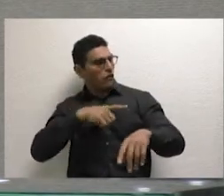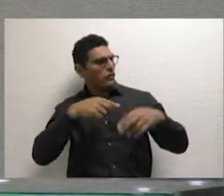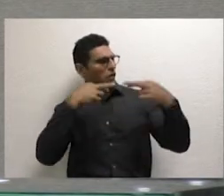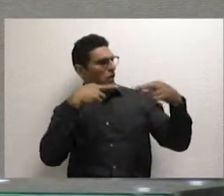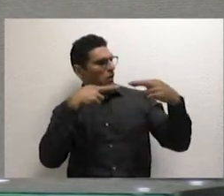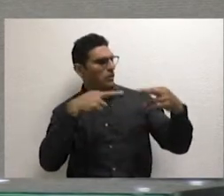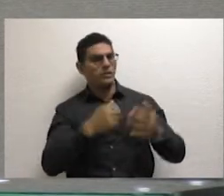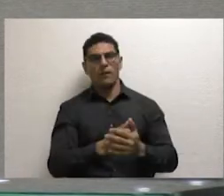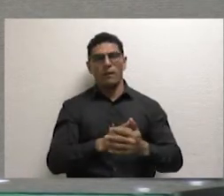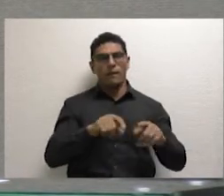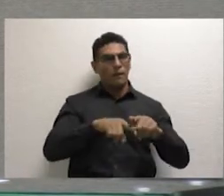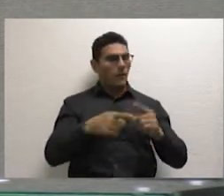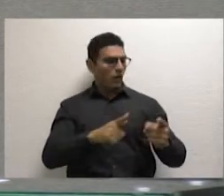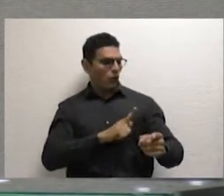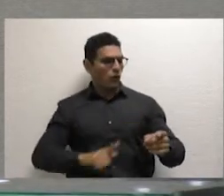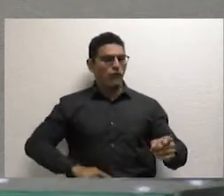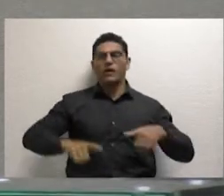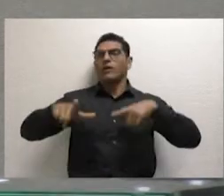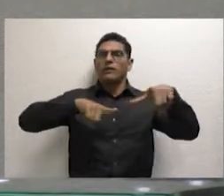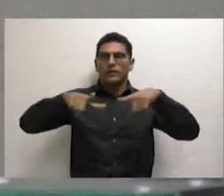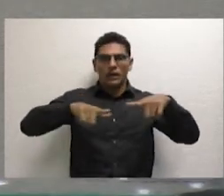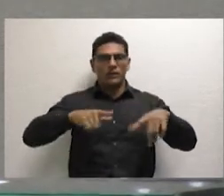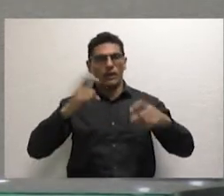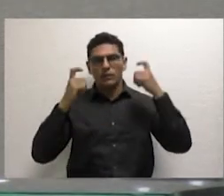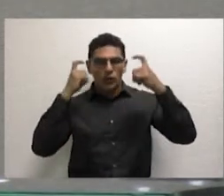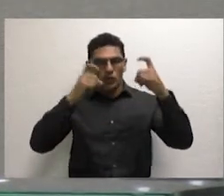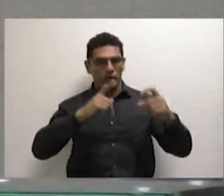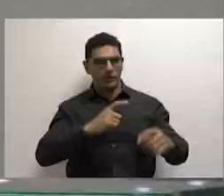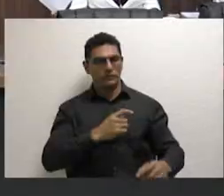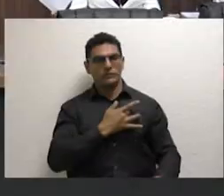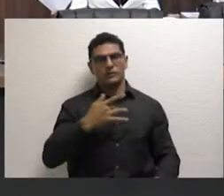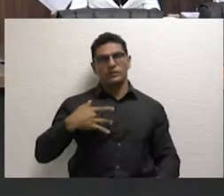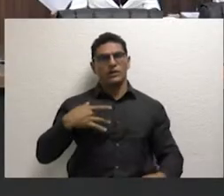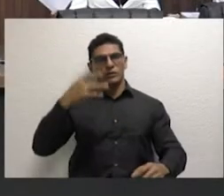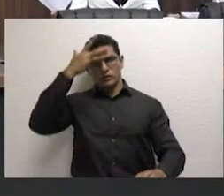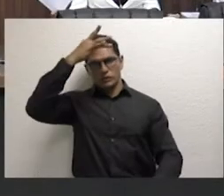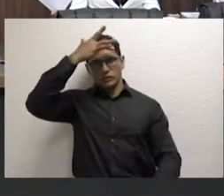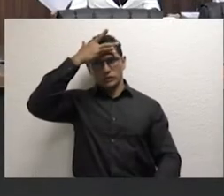governo trabalha e está compromissado com a saúde do povo e tenho dito